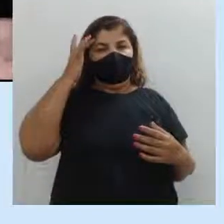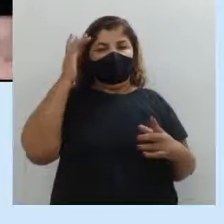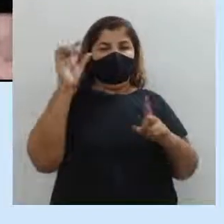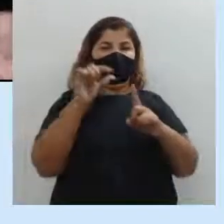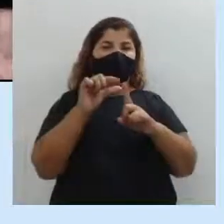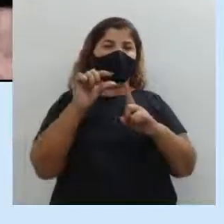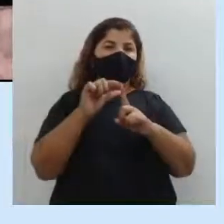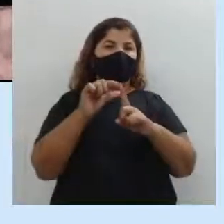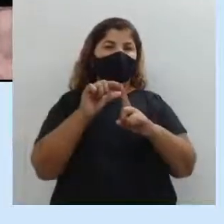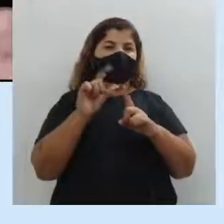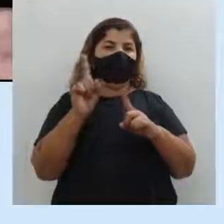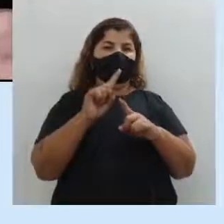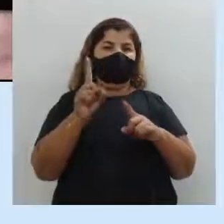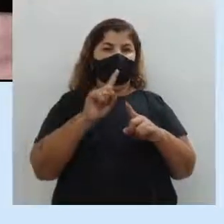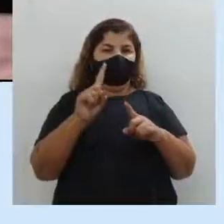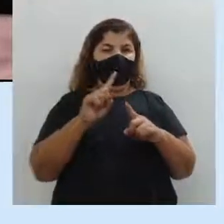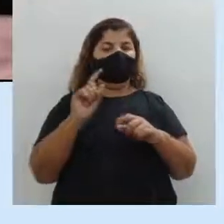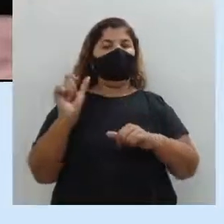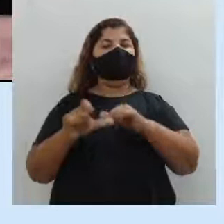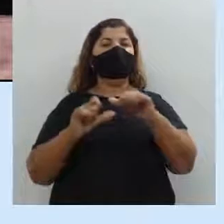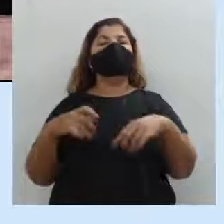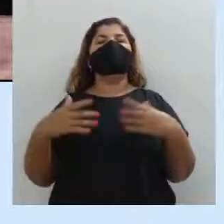não está modificando?